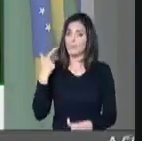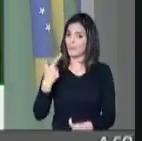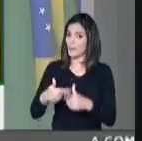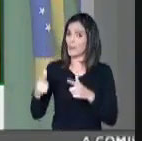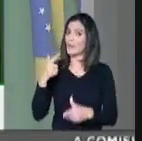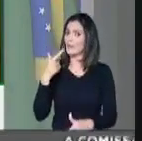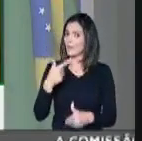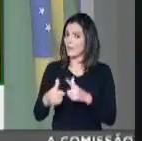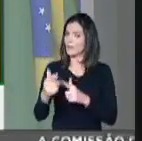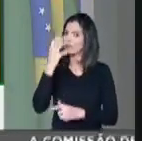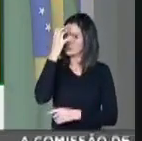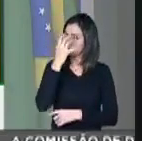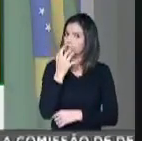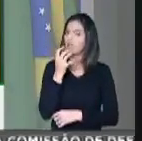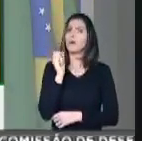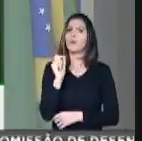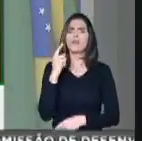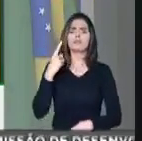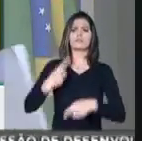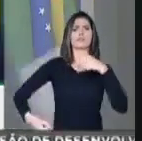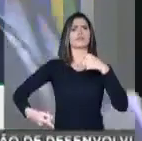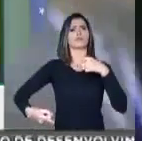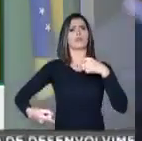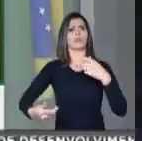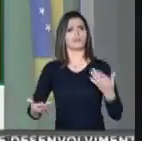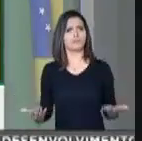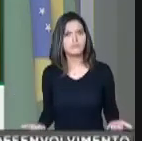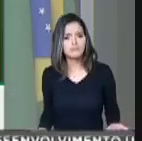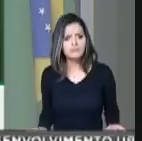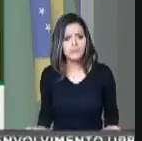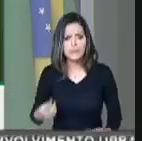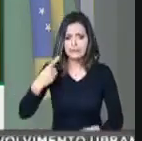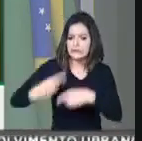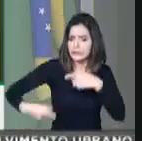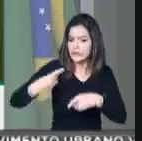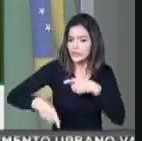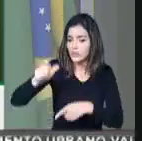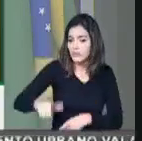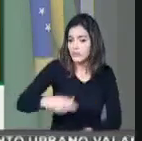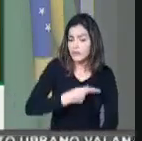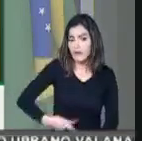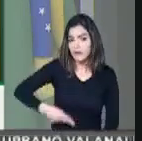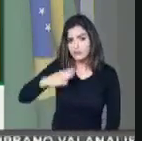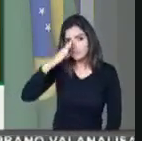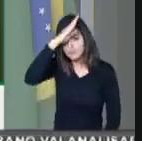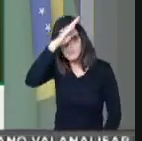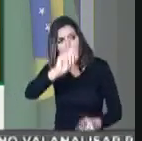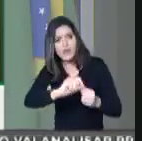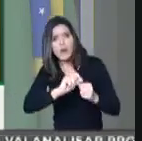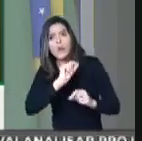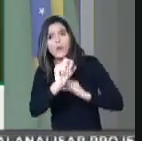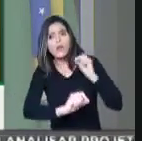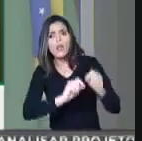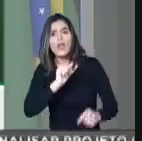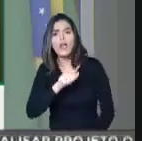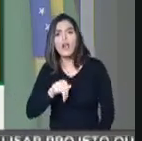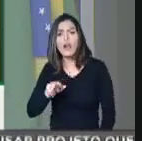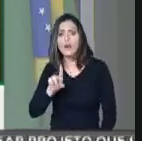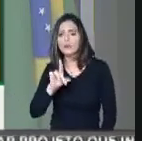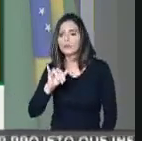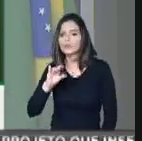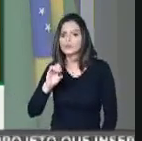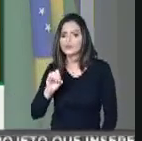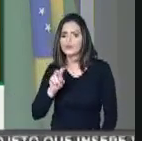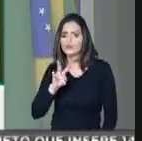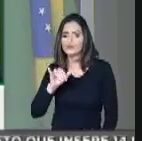maior, senhora presidente, que é a censura a qual o presidente Jair Bolsonaro está submetendo o audiovisual brasileiro.